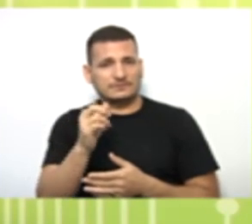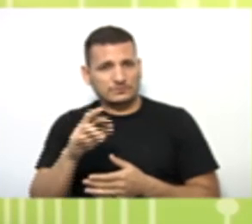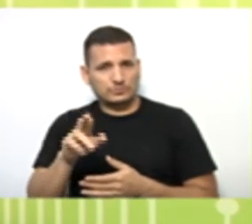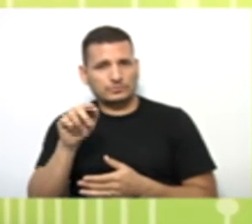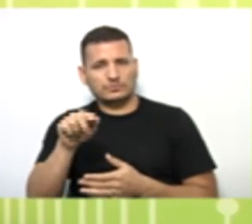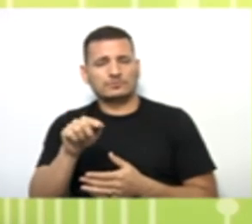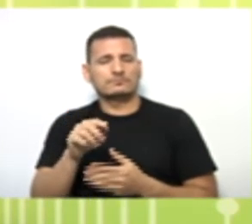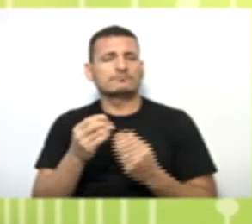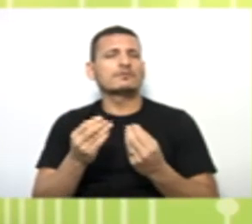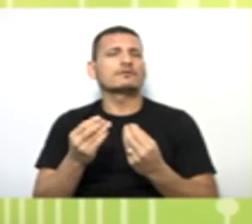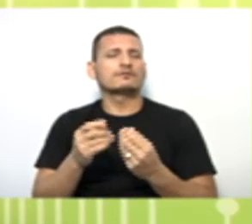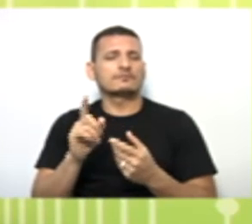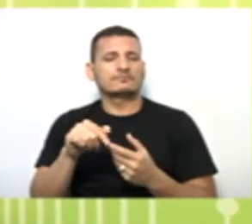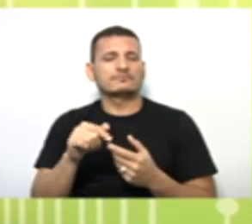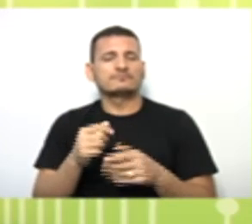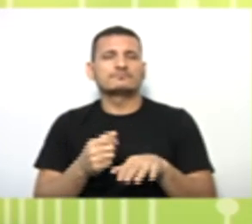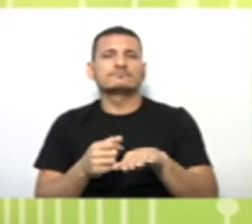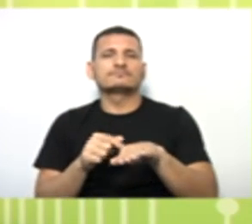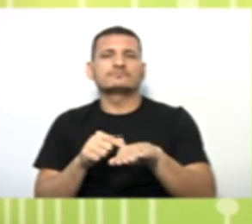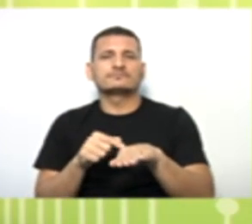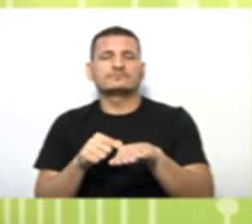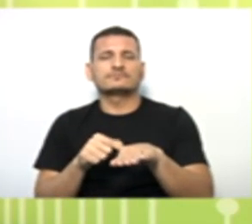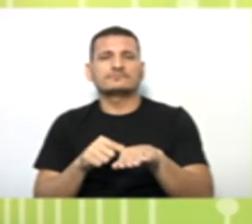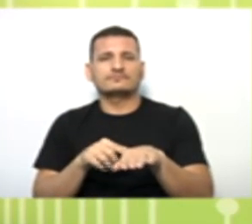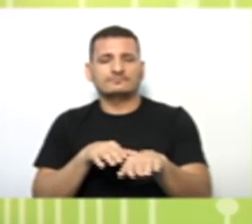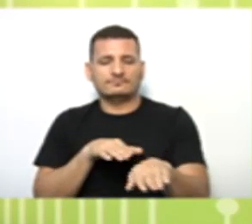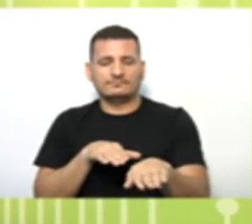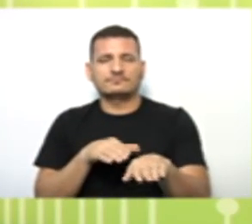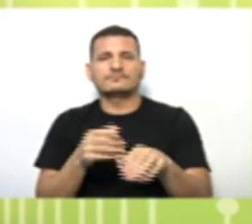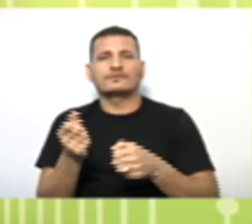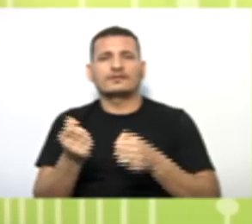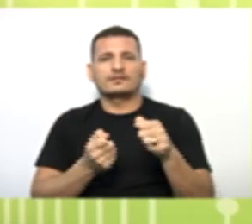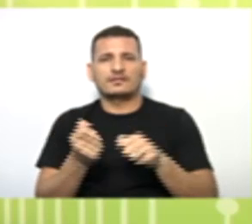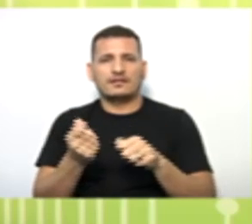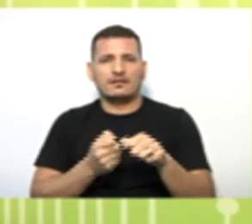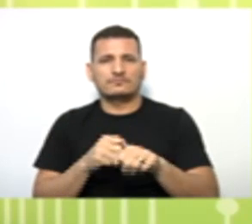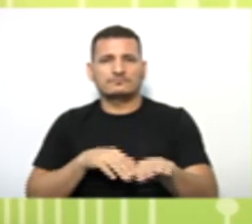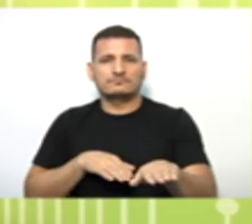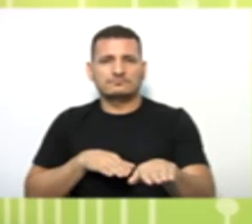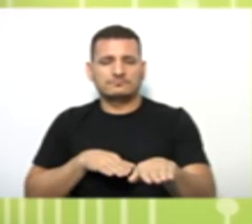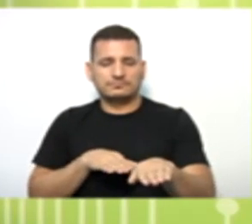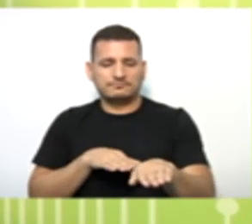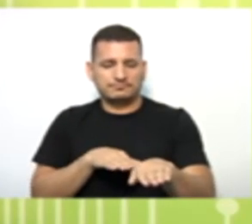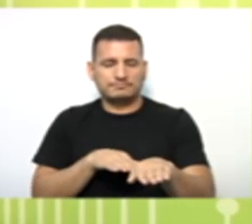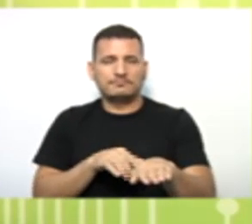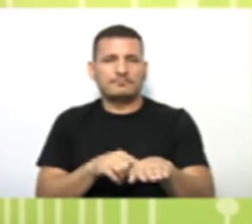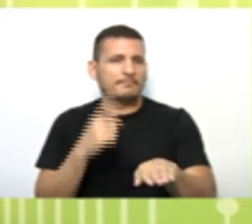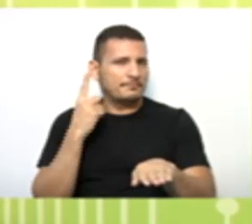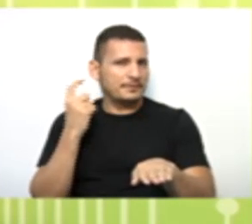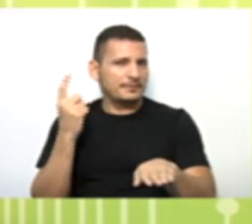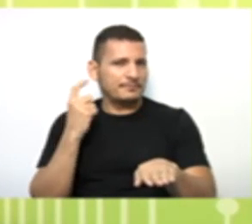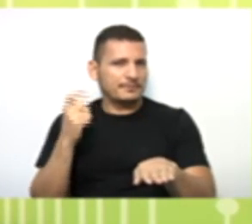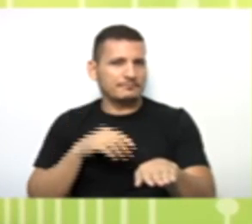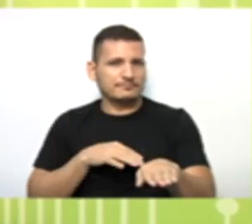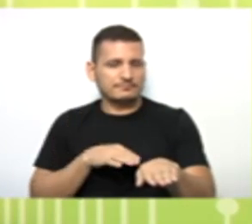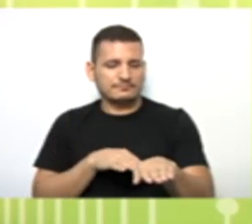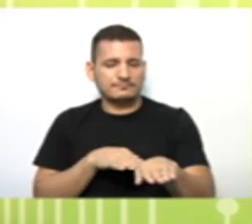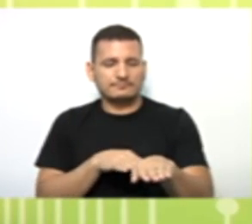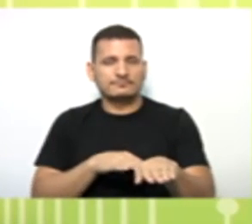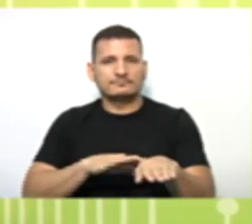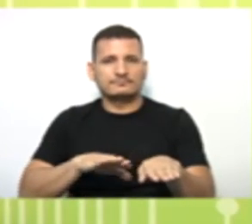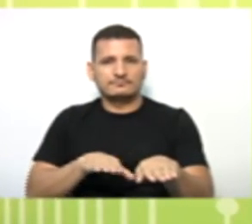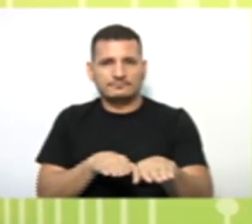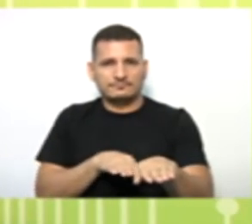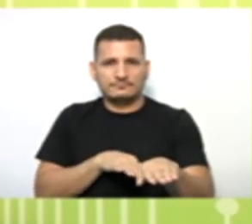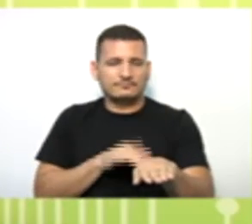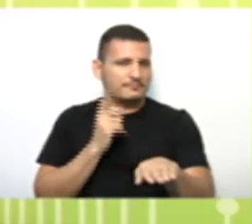fazer com que o carro tenha acessibilidade à parte ao toque. à distância, né? Sensibilidade à distância de alguma